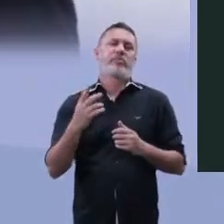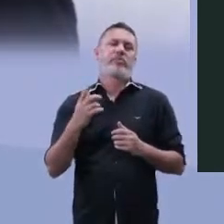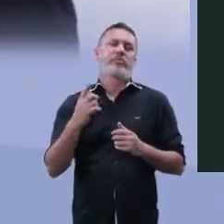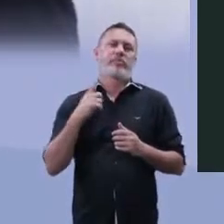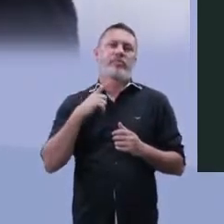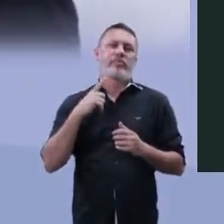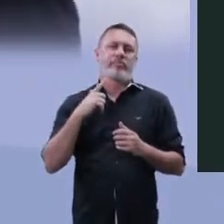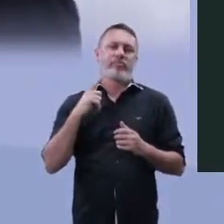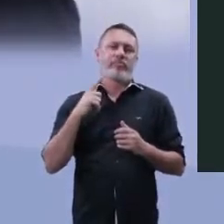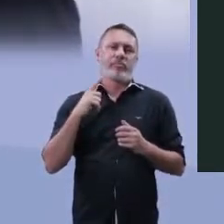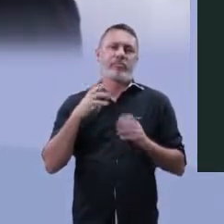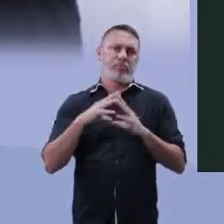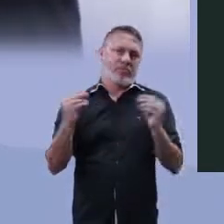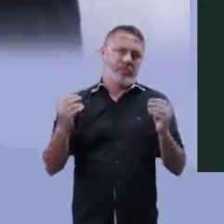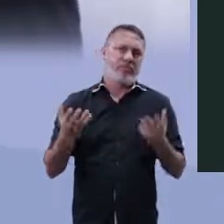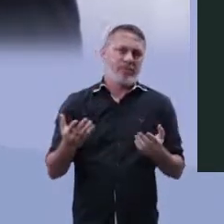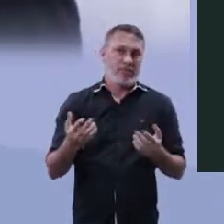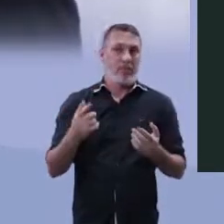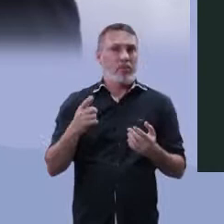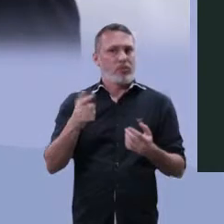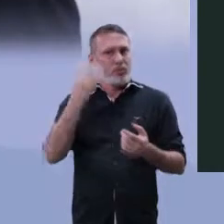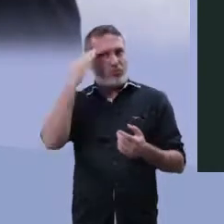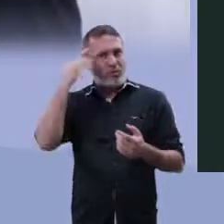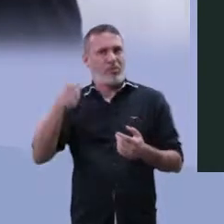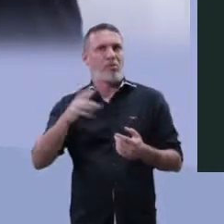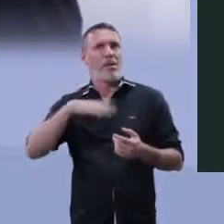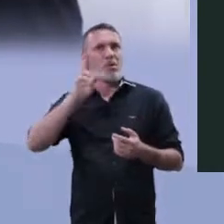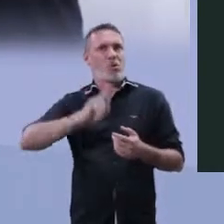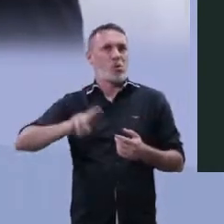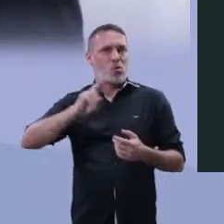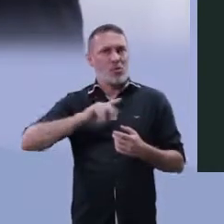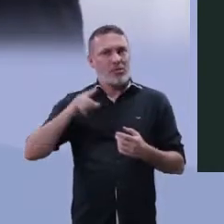saudoso Orkut, né? Então,